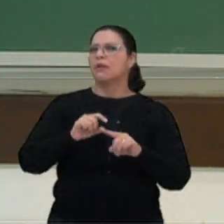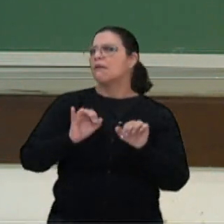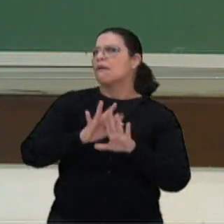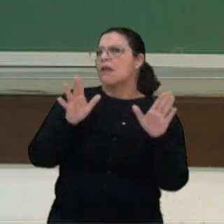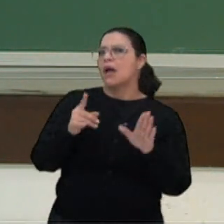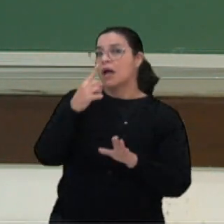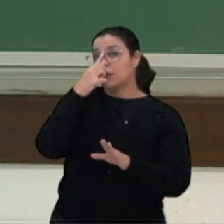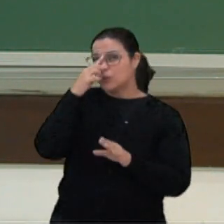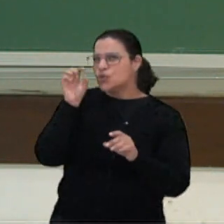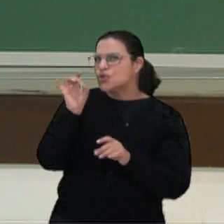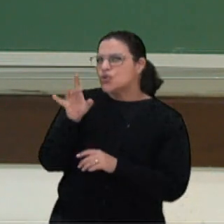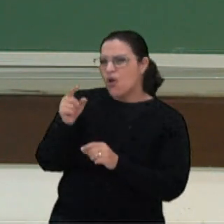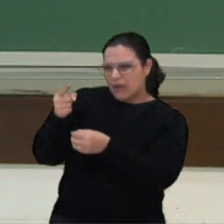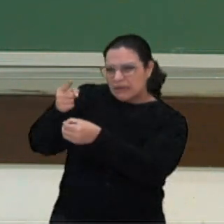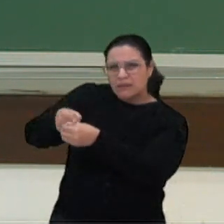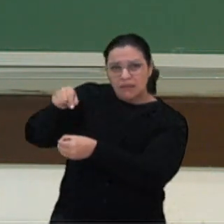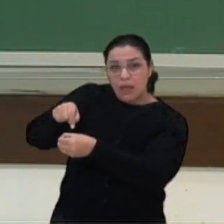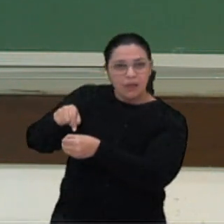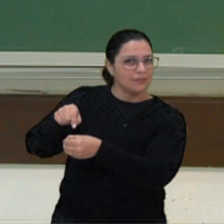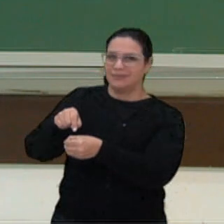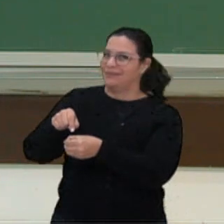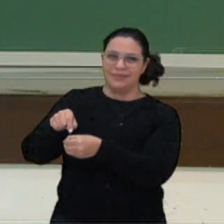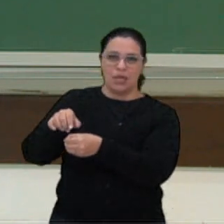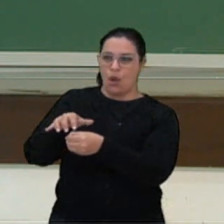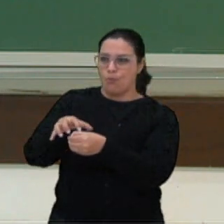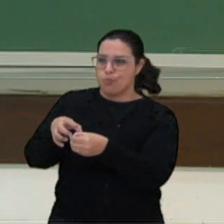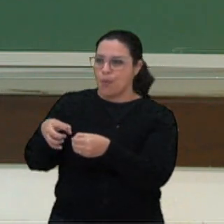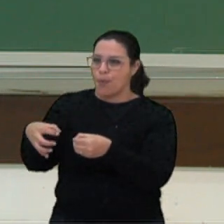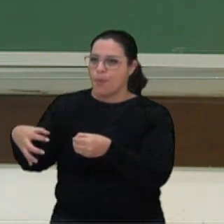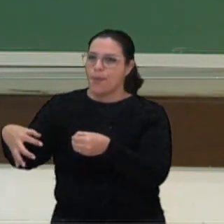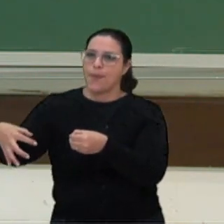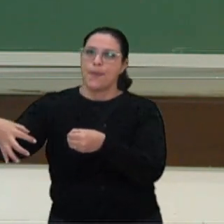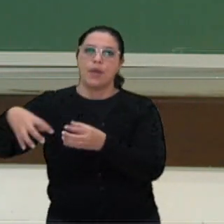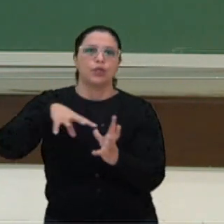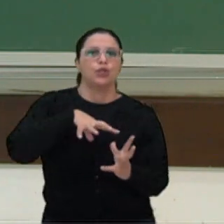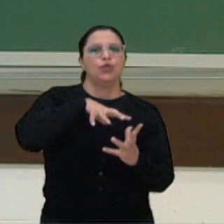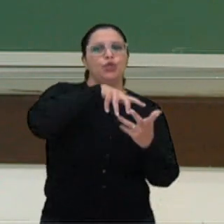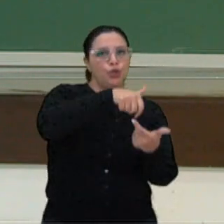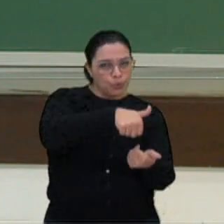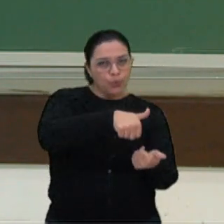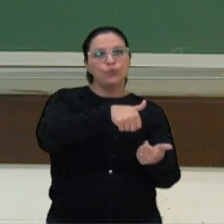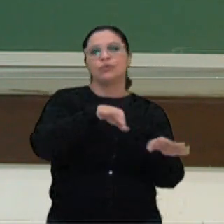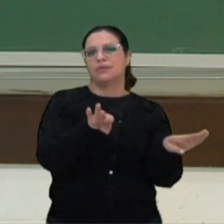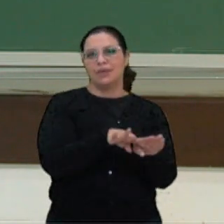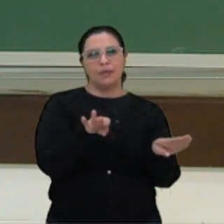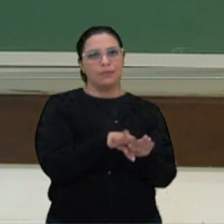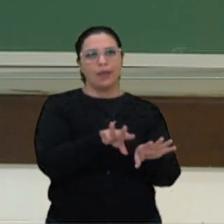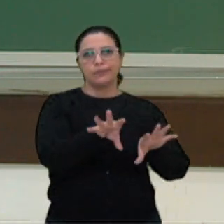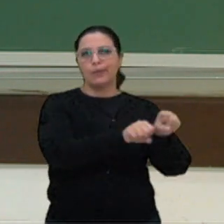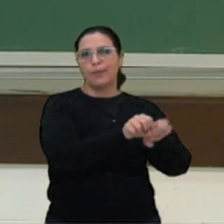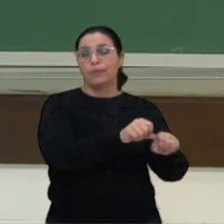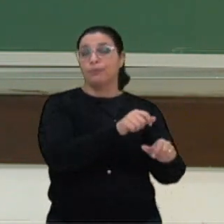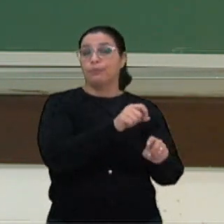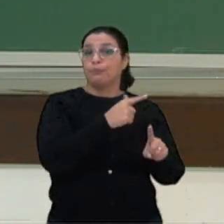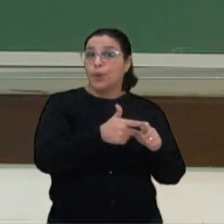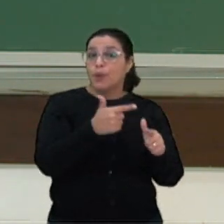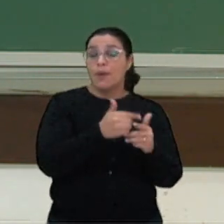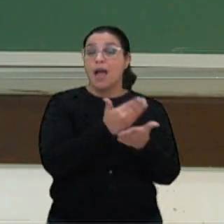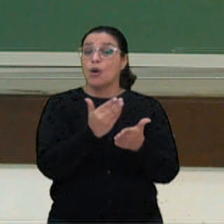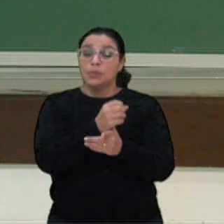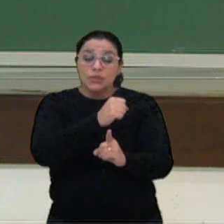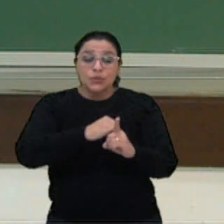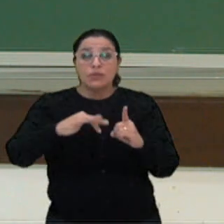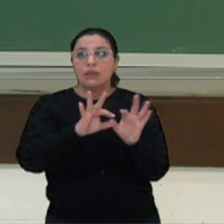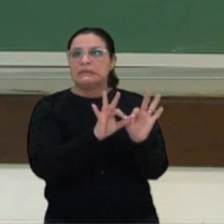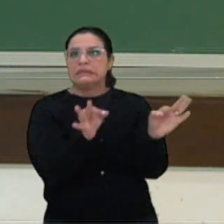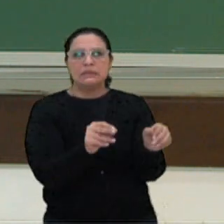se restringe ali, isso se expande para outras áreas do mundo e aí é que está o problema. Muitas vezes sociedades que nem contribuíram